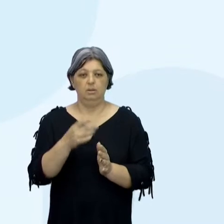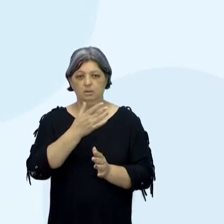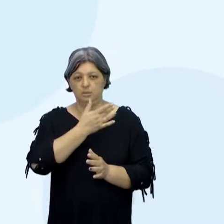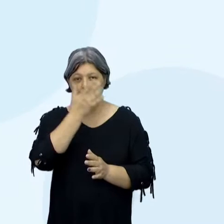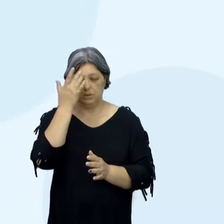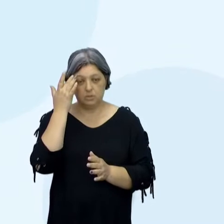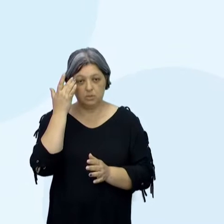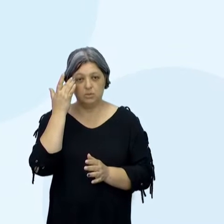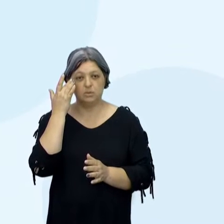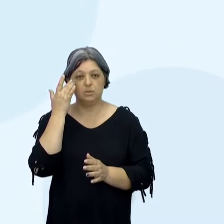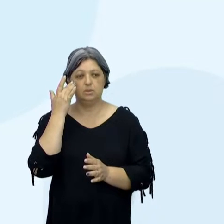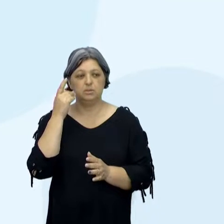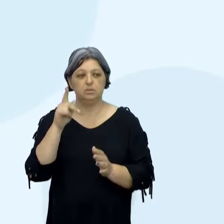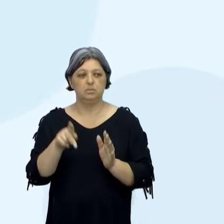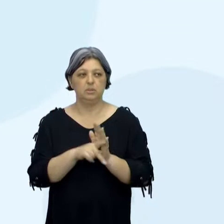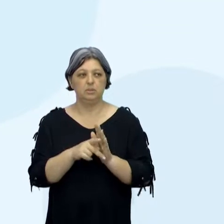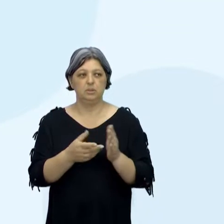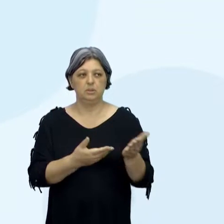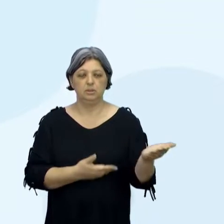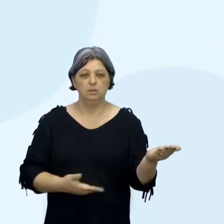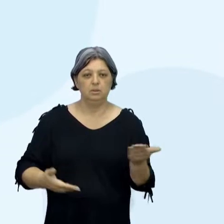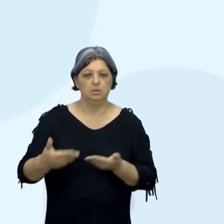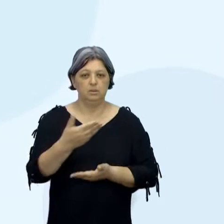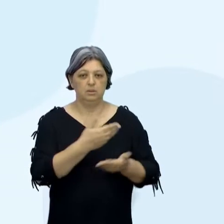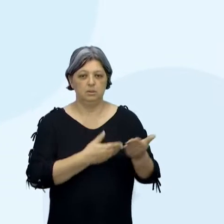identificam mutuamente,